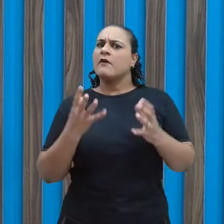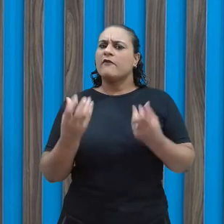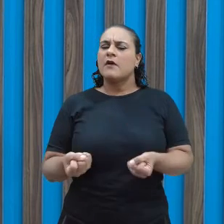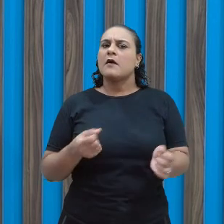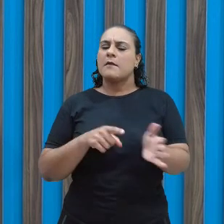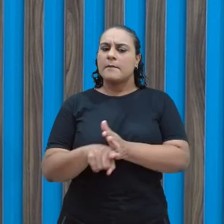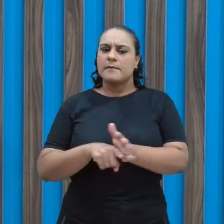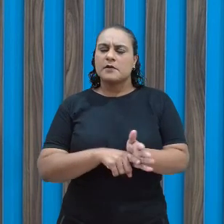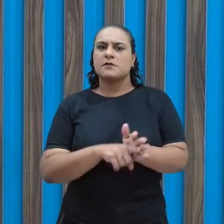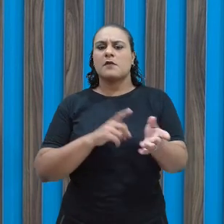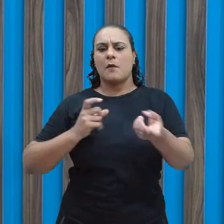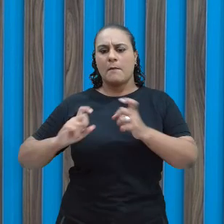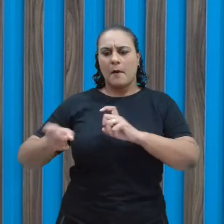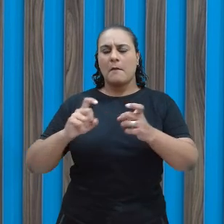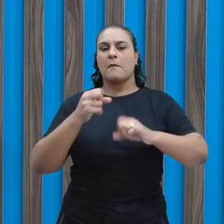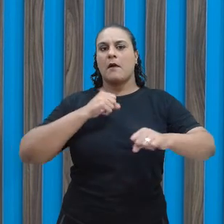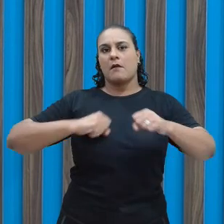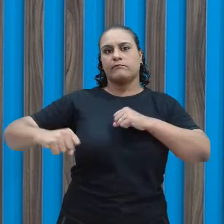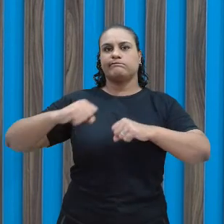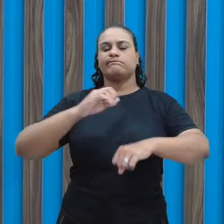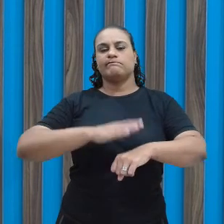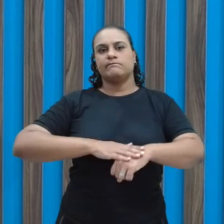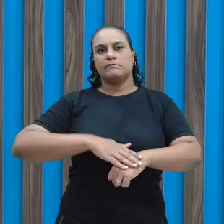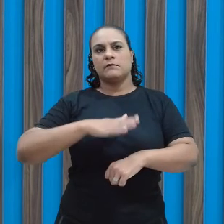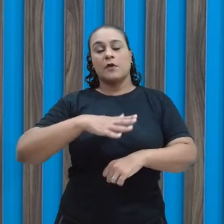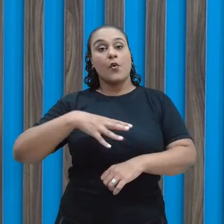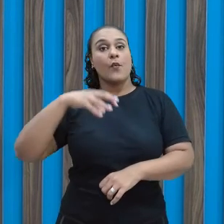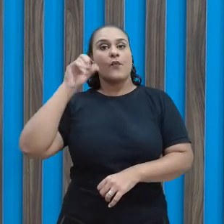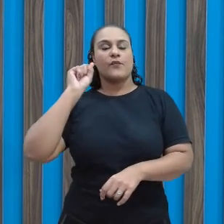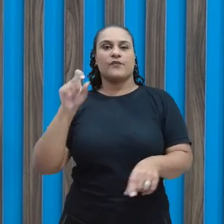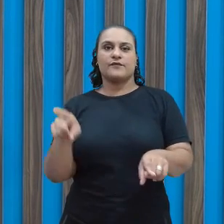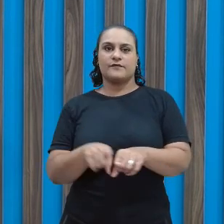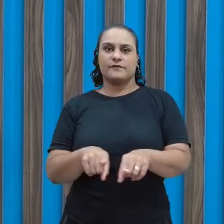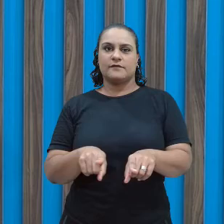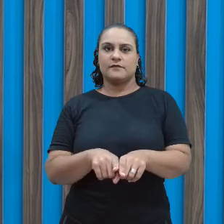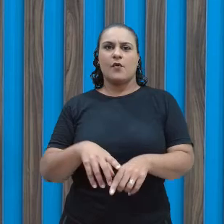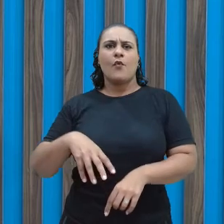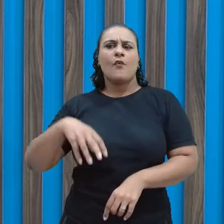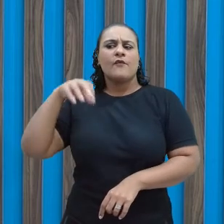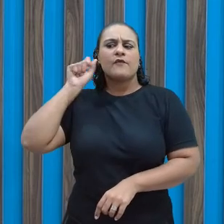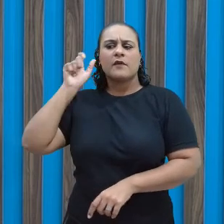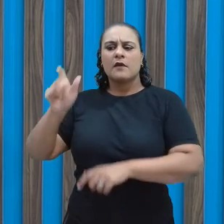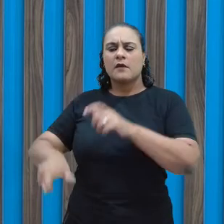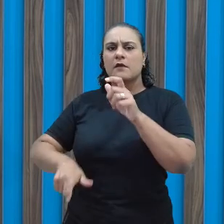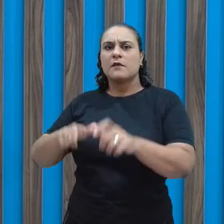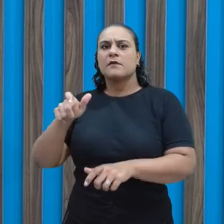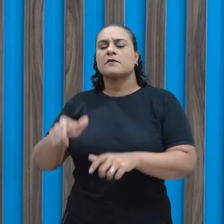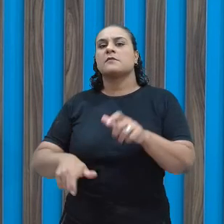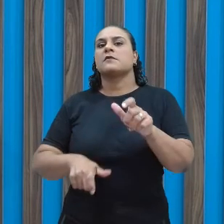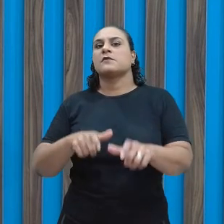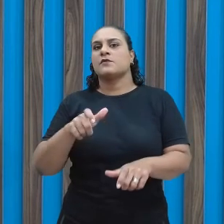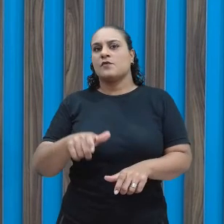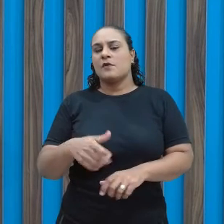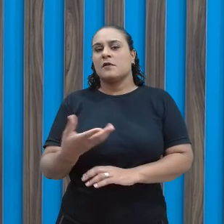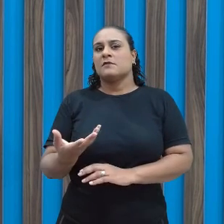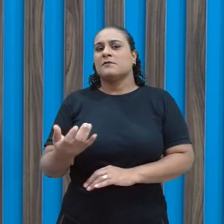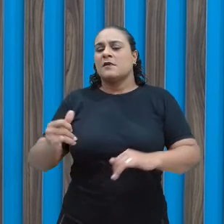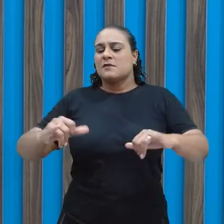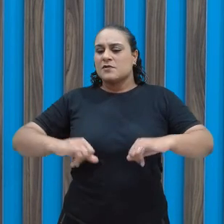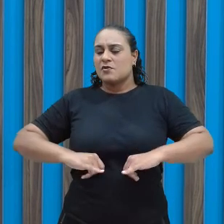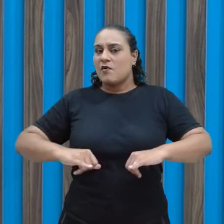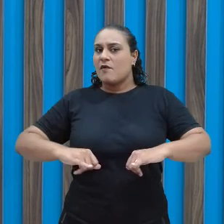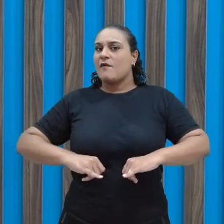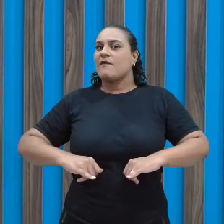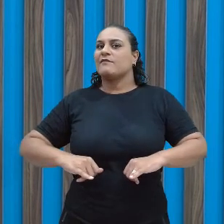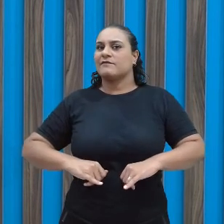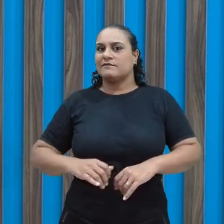informar, debater mais, e também, pessoal, ouvir o que as pessoas que passam, elas têm a dizer, que